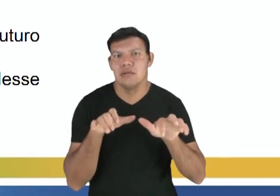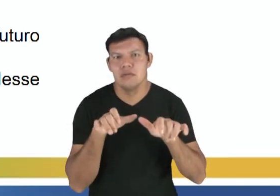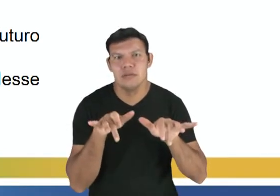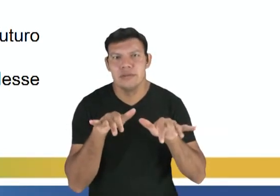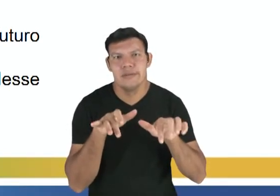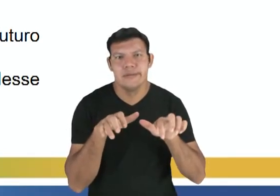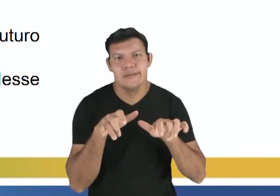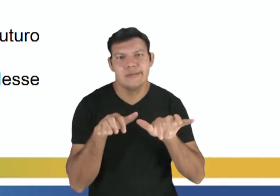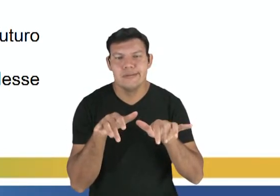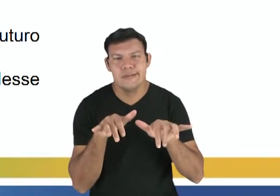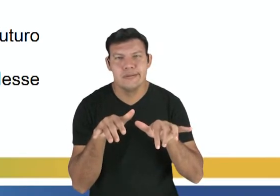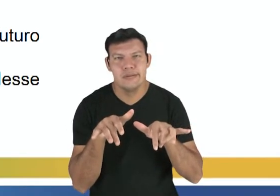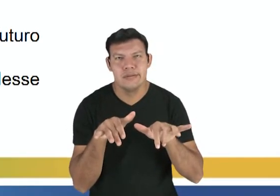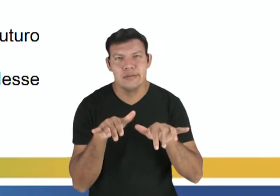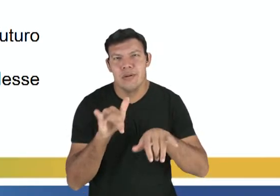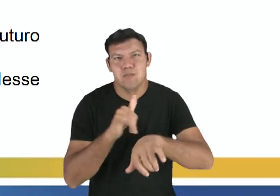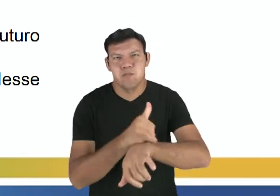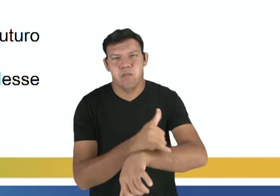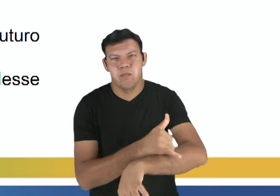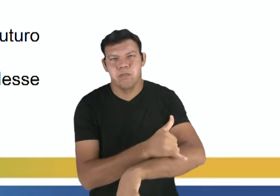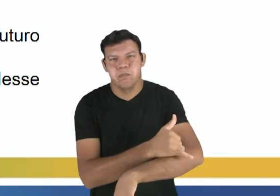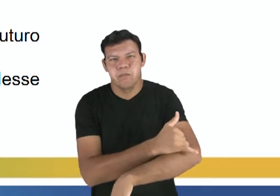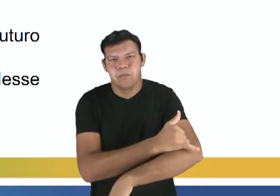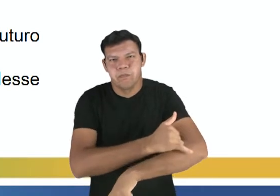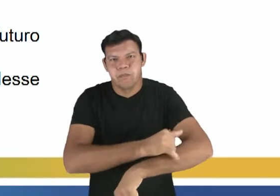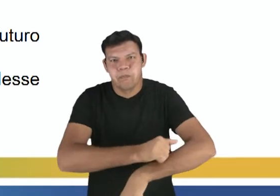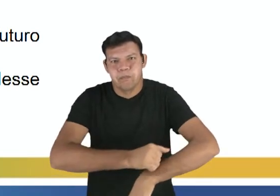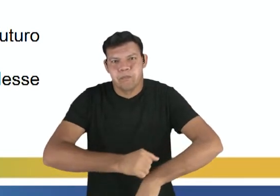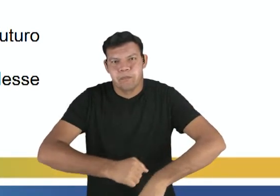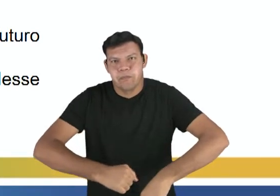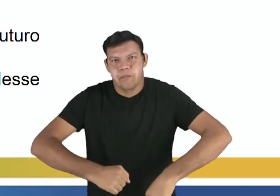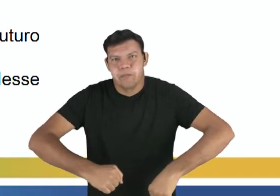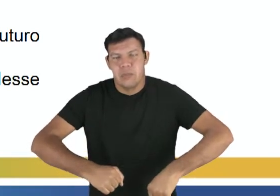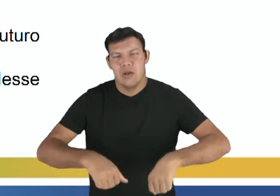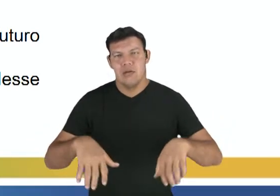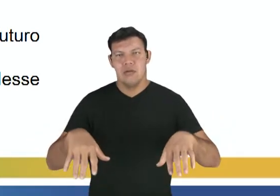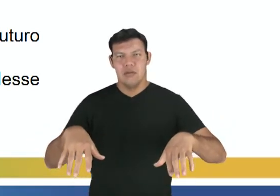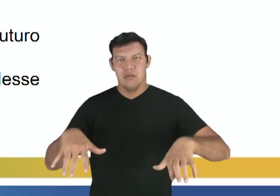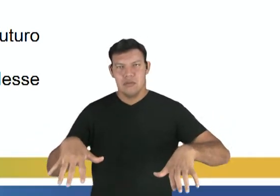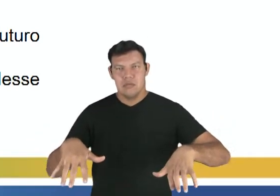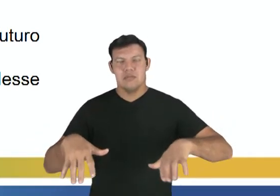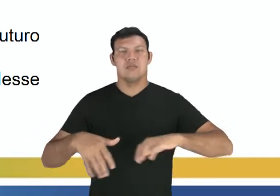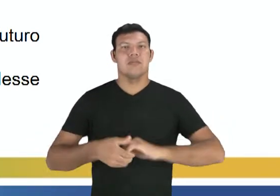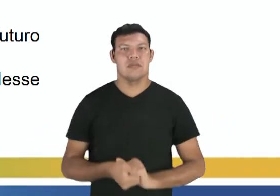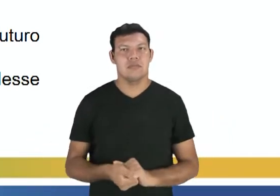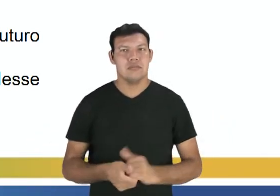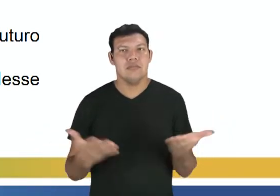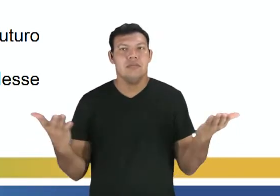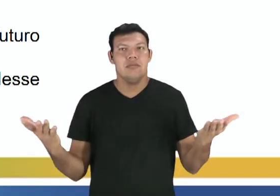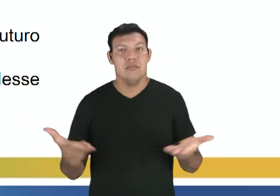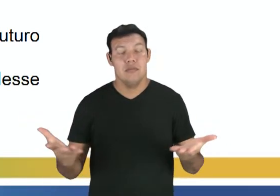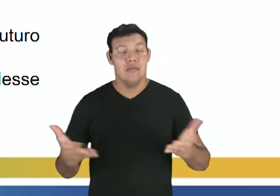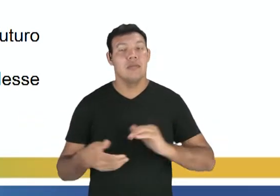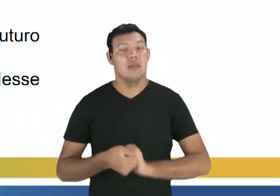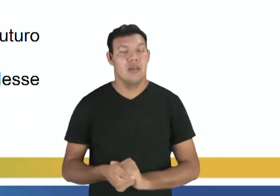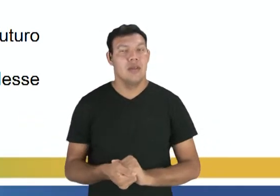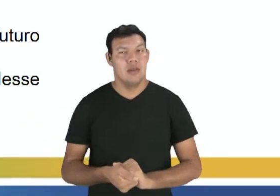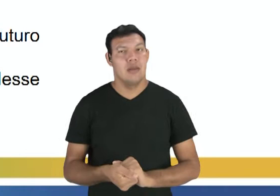ele apenas foi engordando, ficando sedentário. Agora vamos lá tratar do